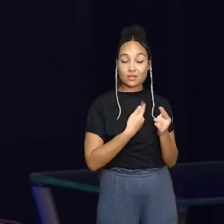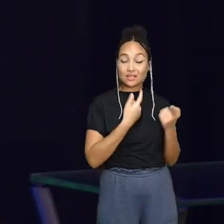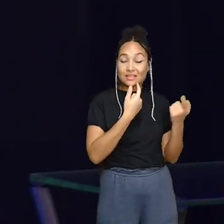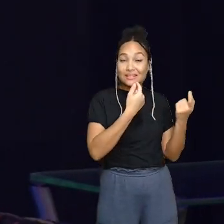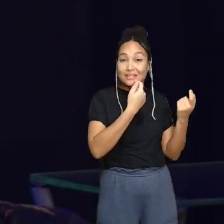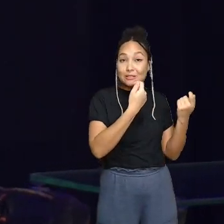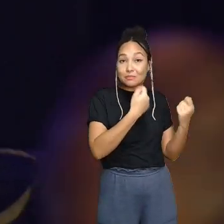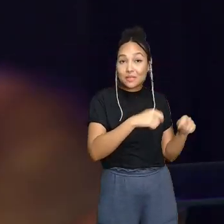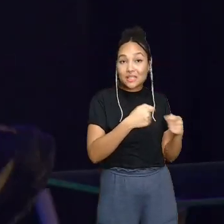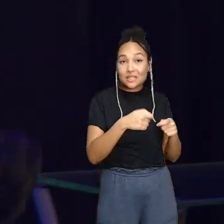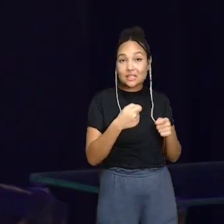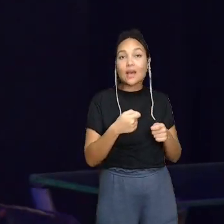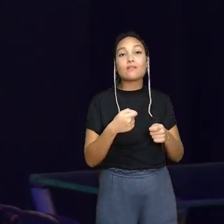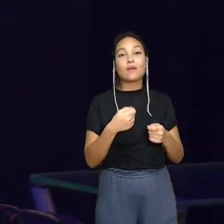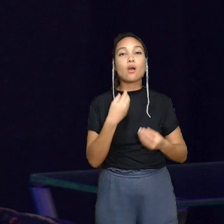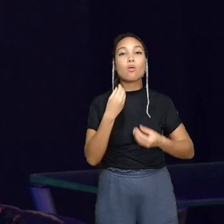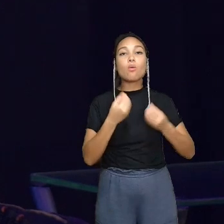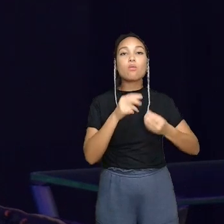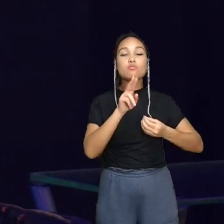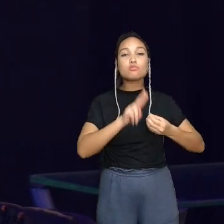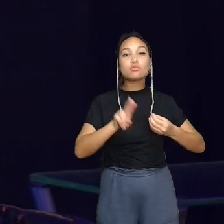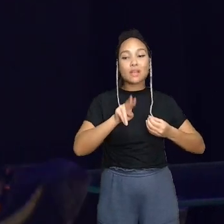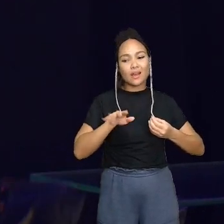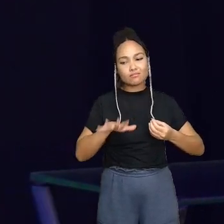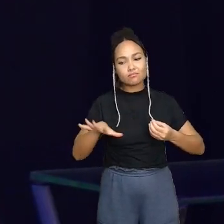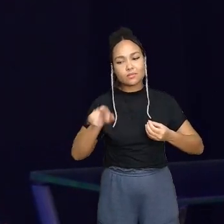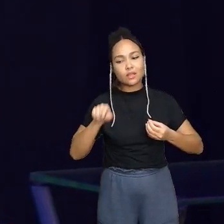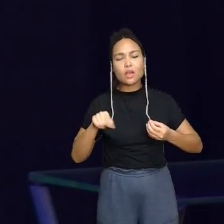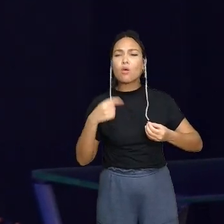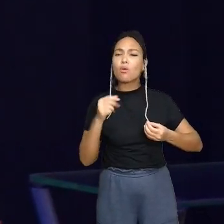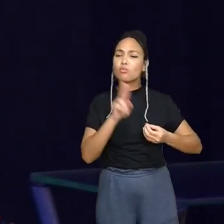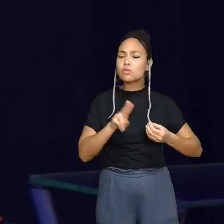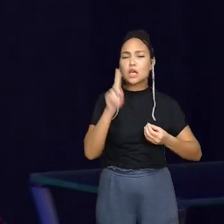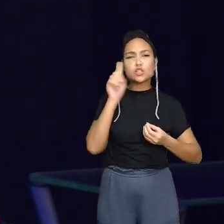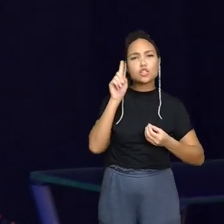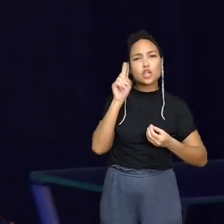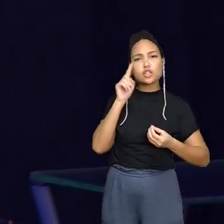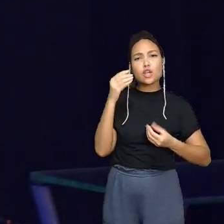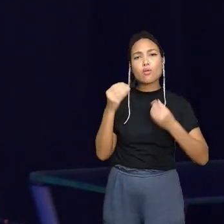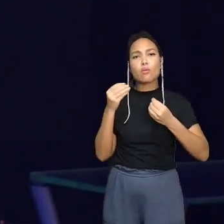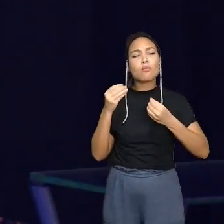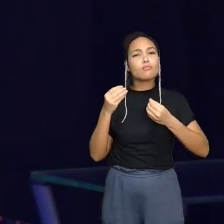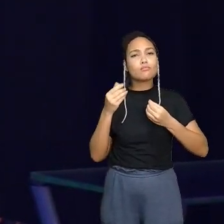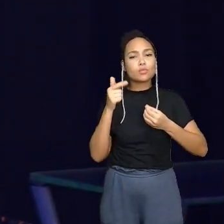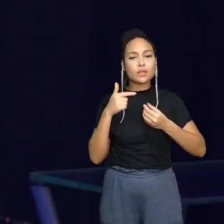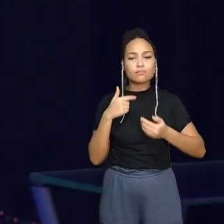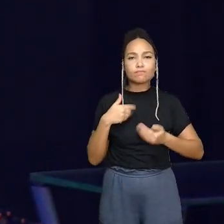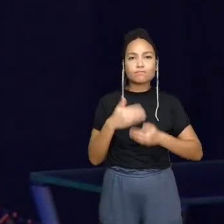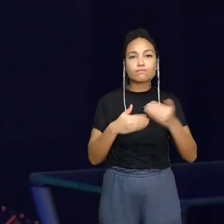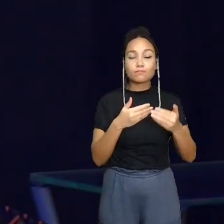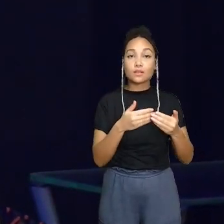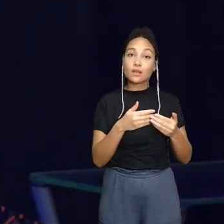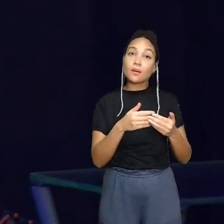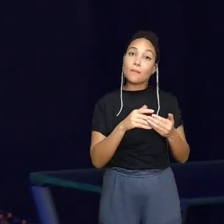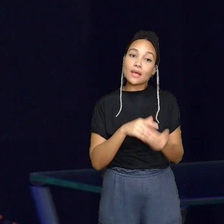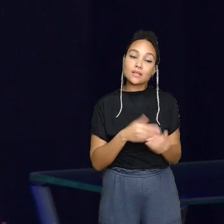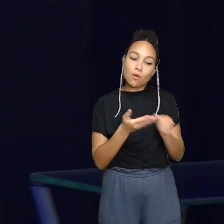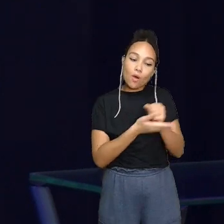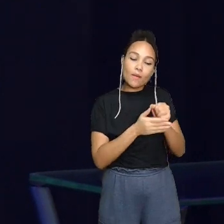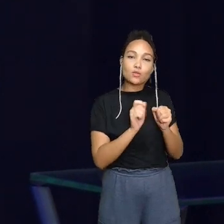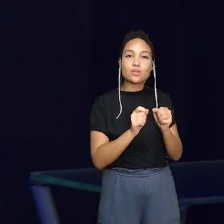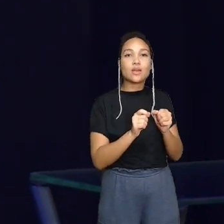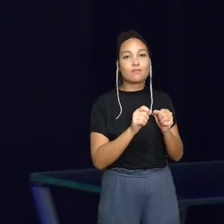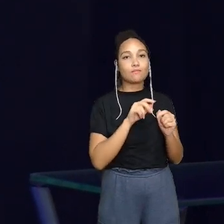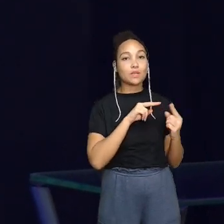entender como é que a gente utiliza isso ao nosso favor a partir do olhar periférico. Então, eu comecei